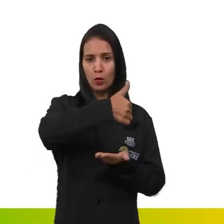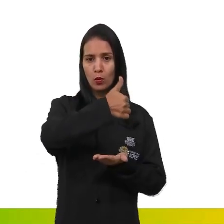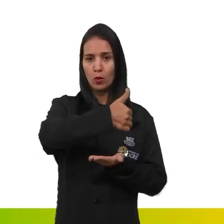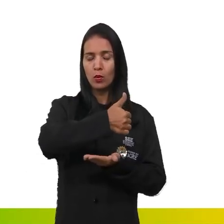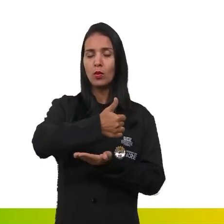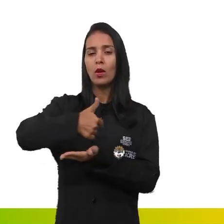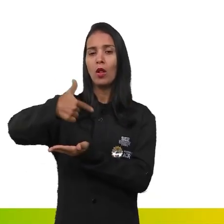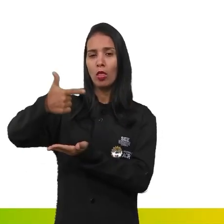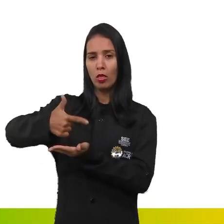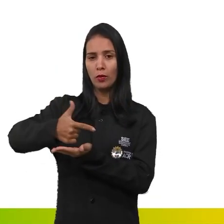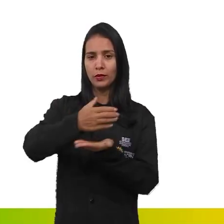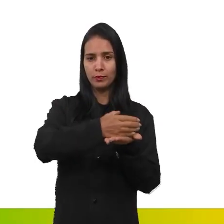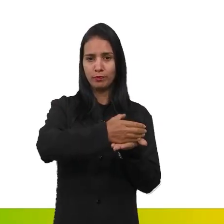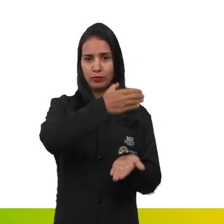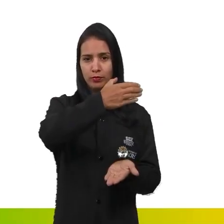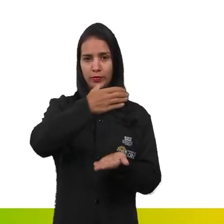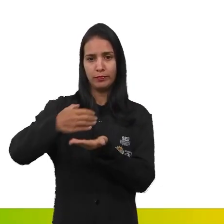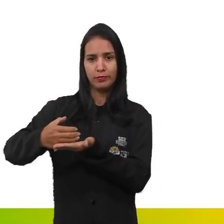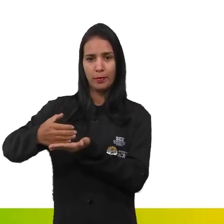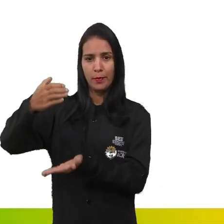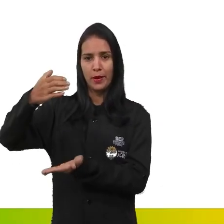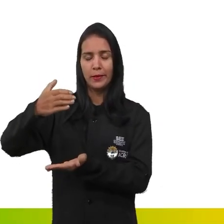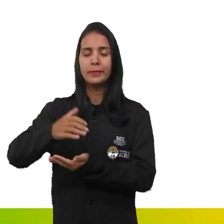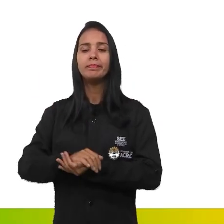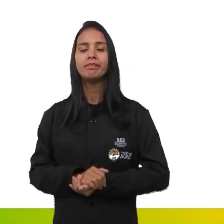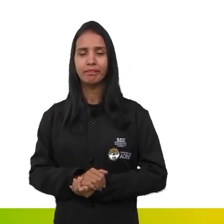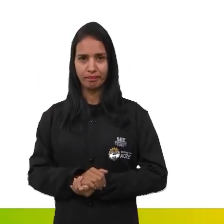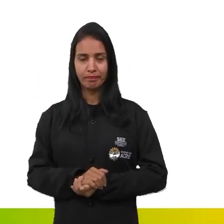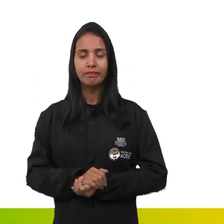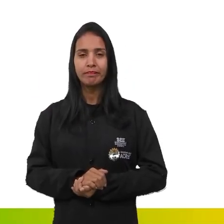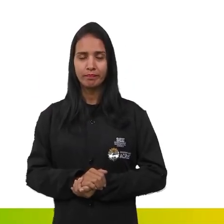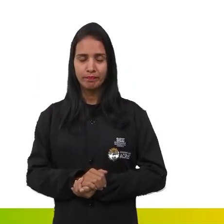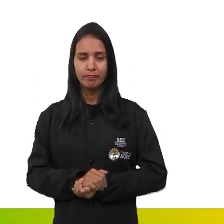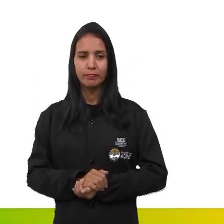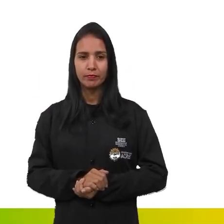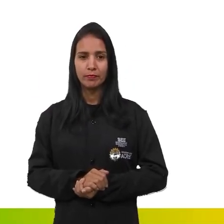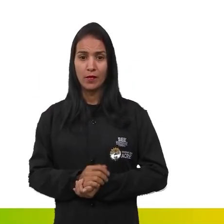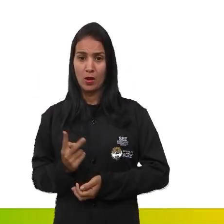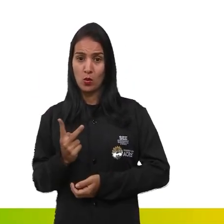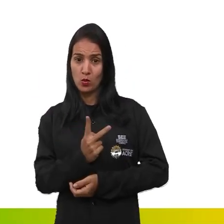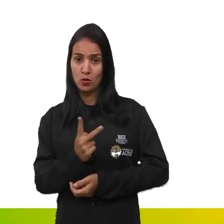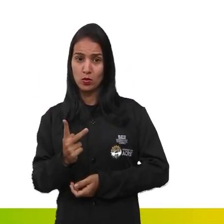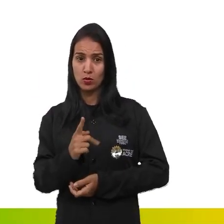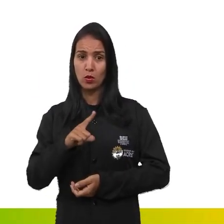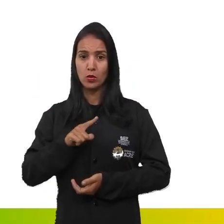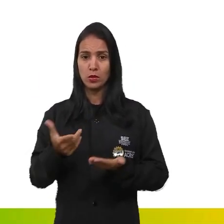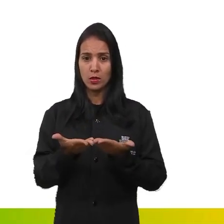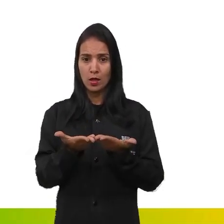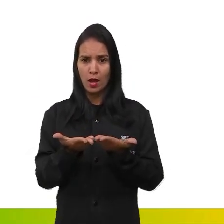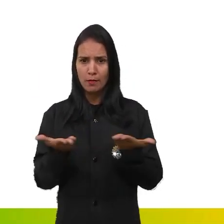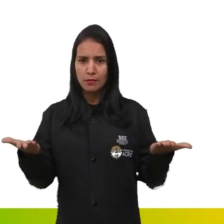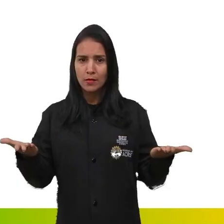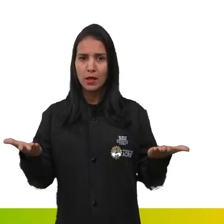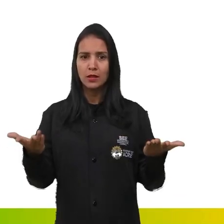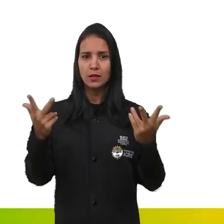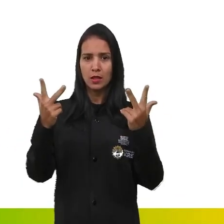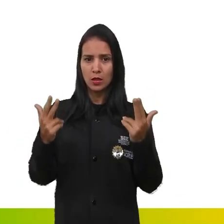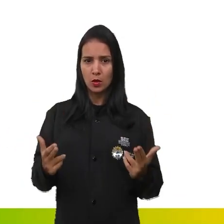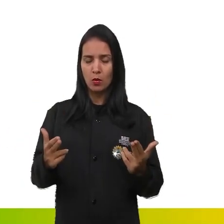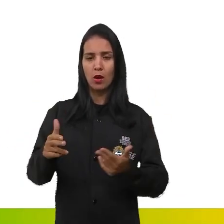sólido 2. E eles estão, os dois, com a mesma base num plano